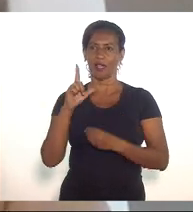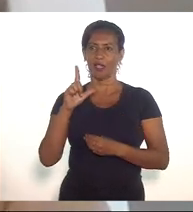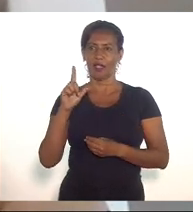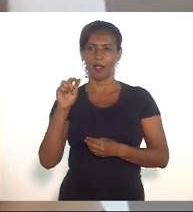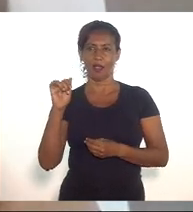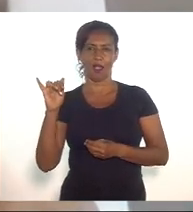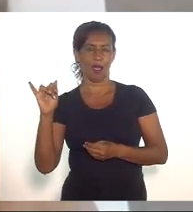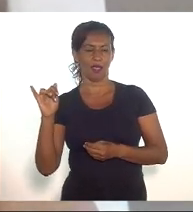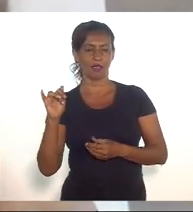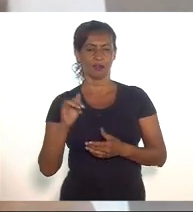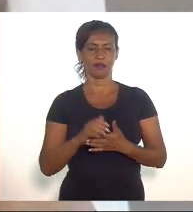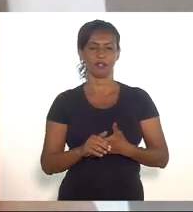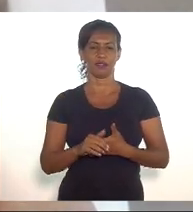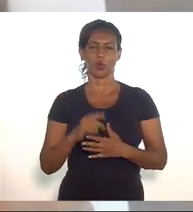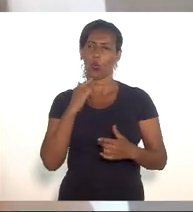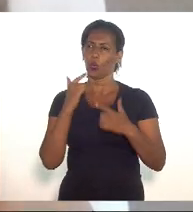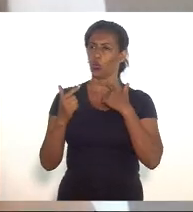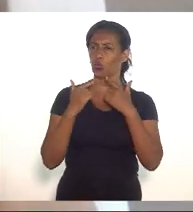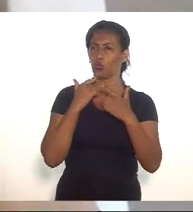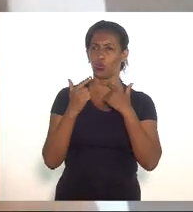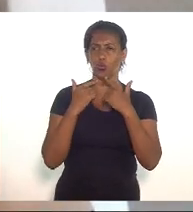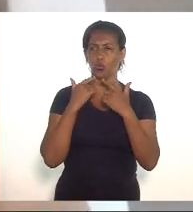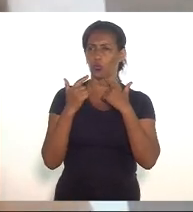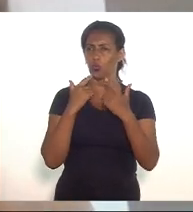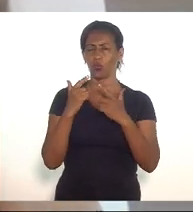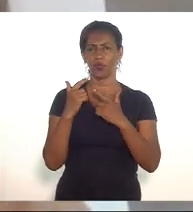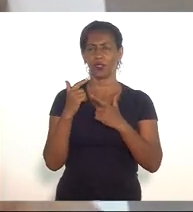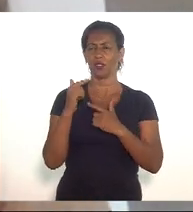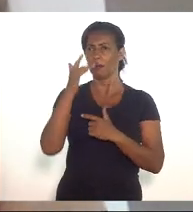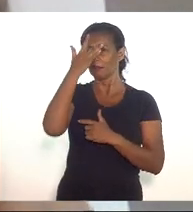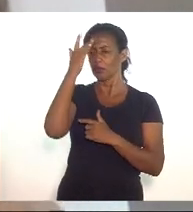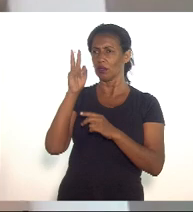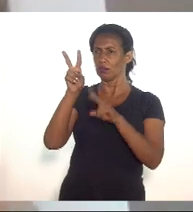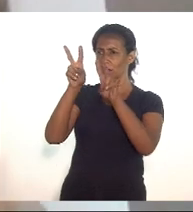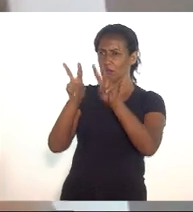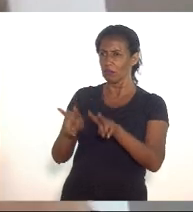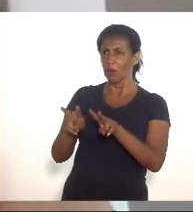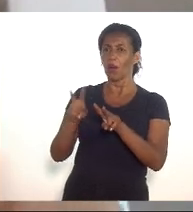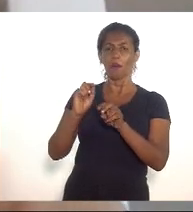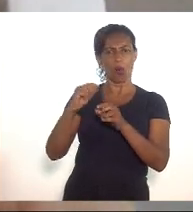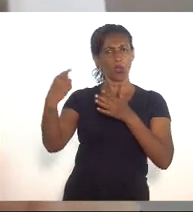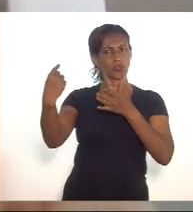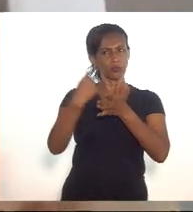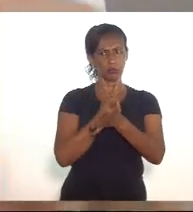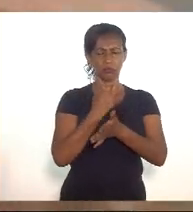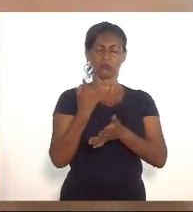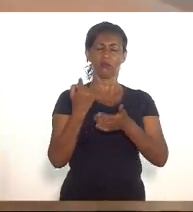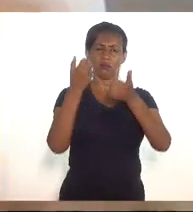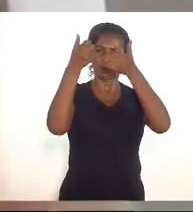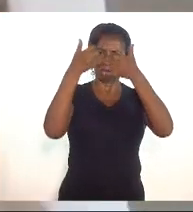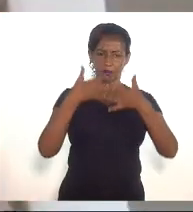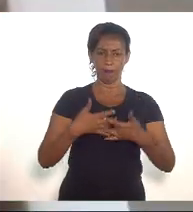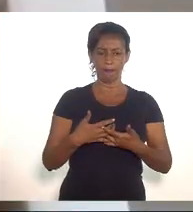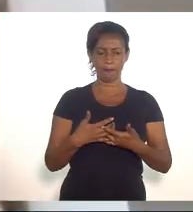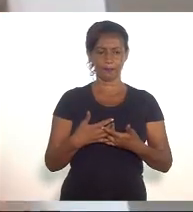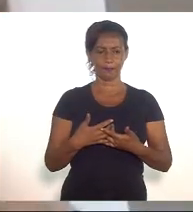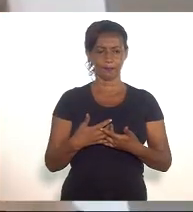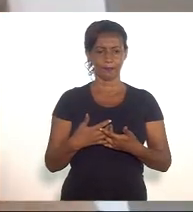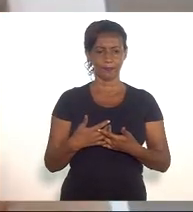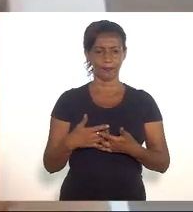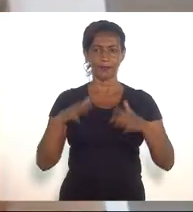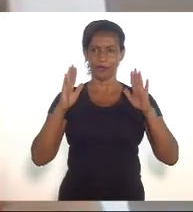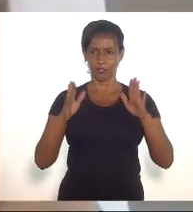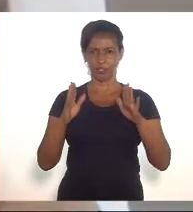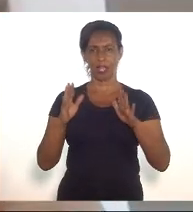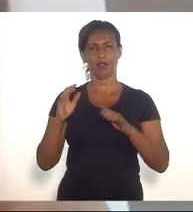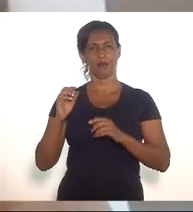qualquer dúvida que se tenha do público de uma forma geral pode vir nos consultar e a gente explicar. Então, a gente já está